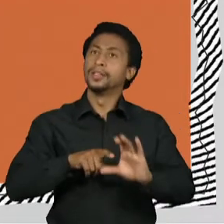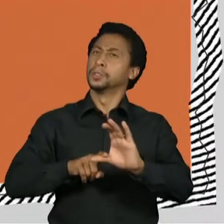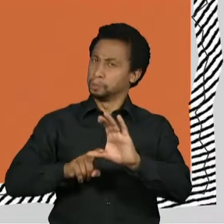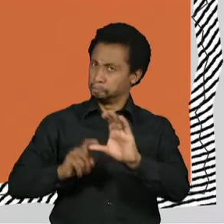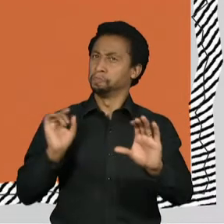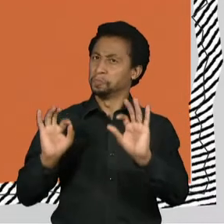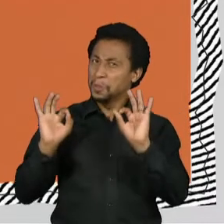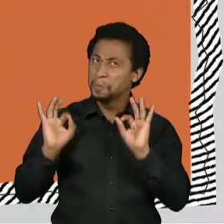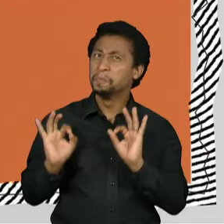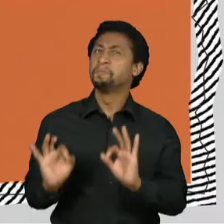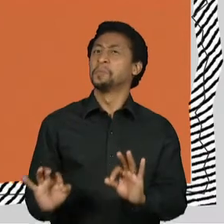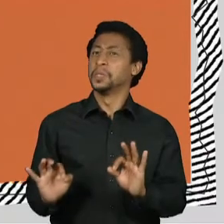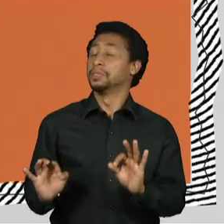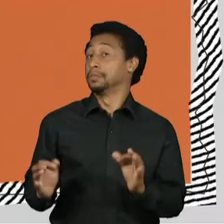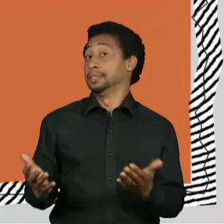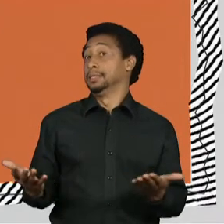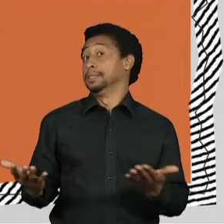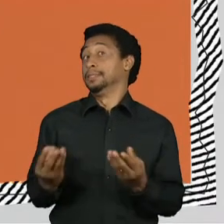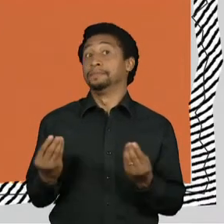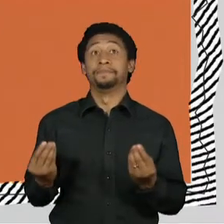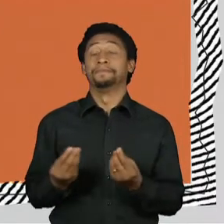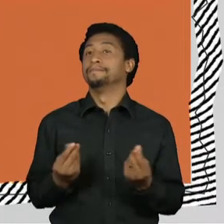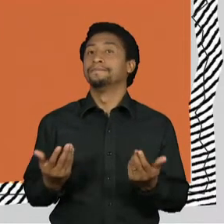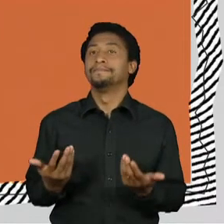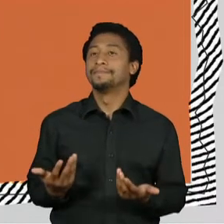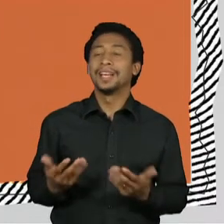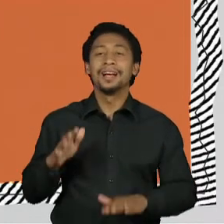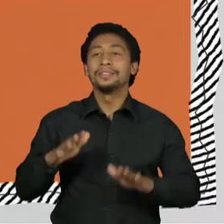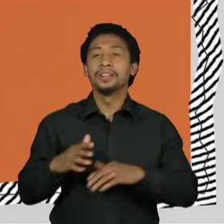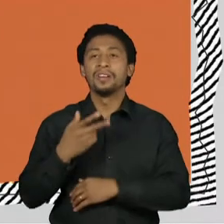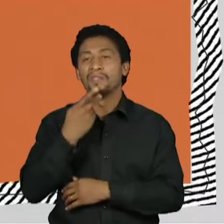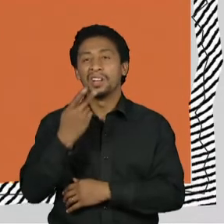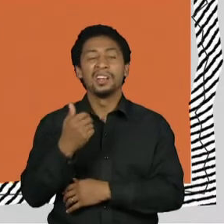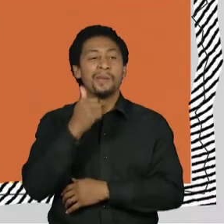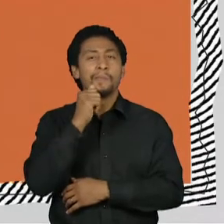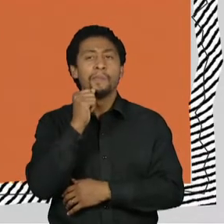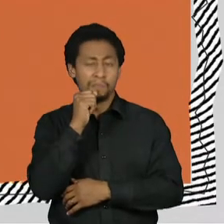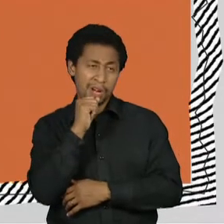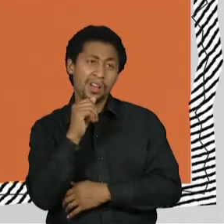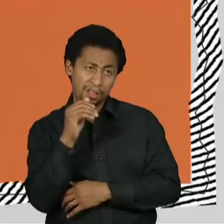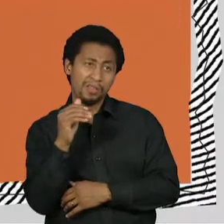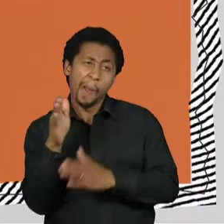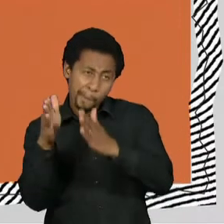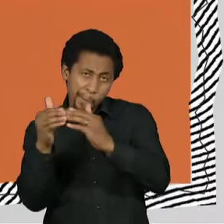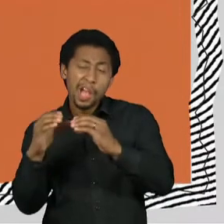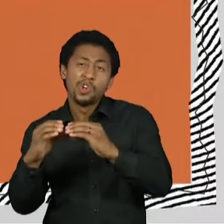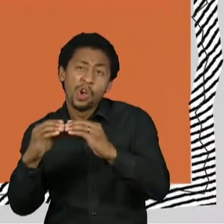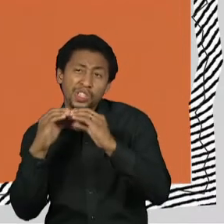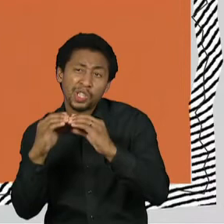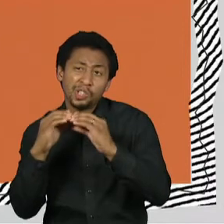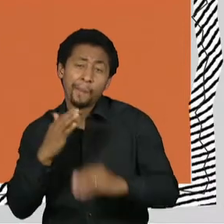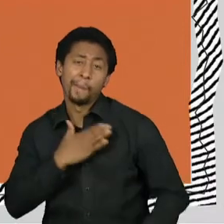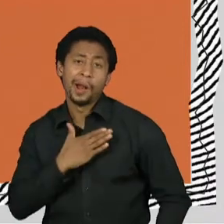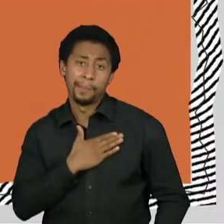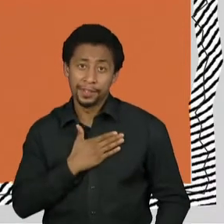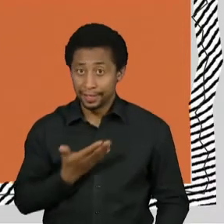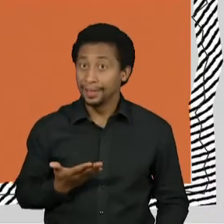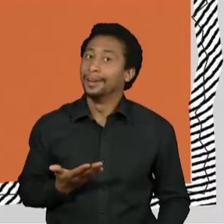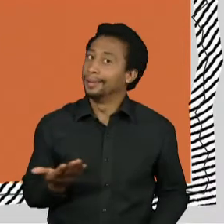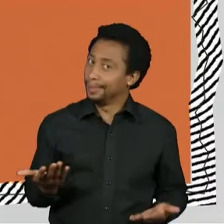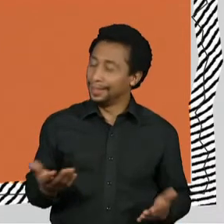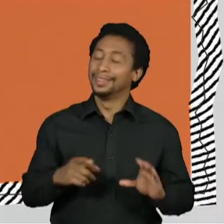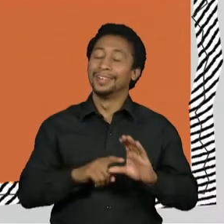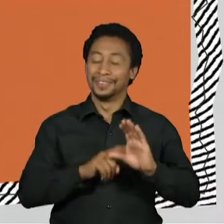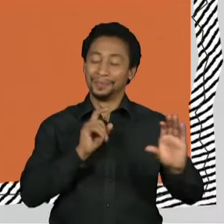tem uma dependência ele depende de você ai mãe pede o sanduíche para mim mas ela